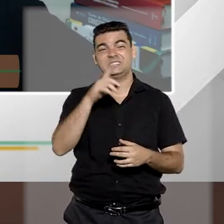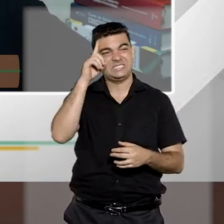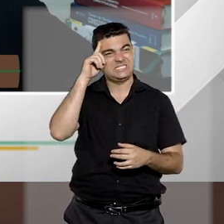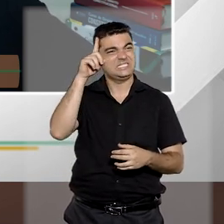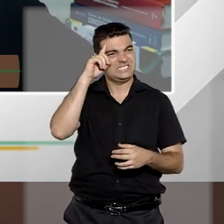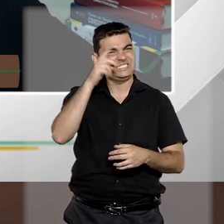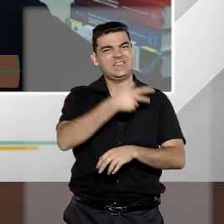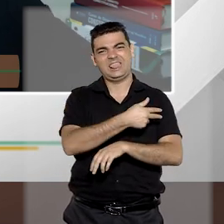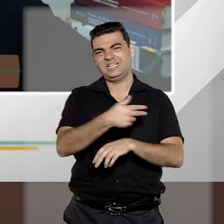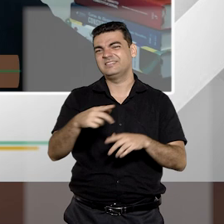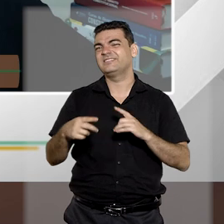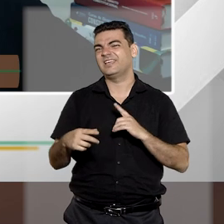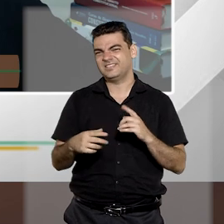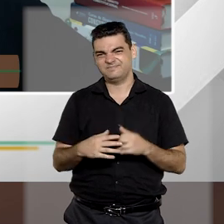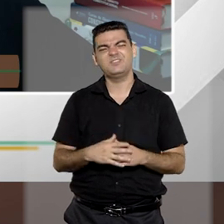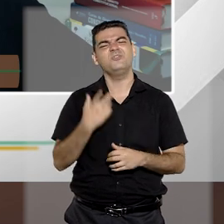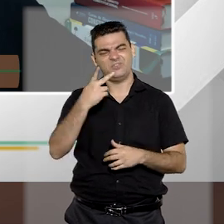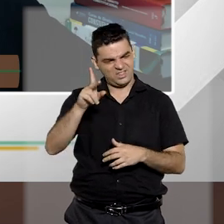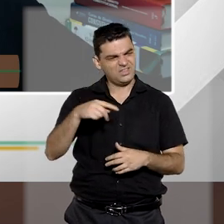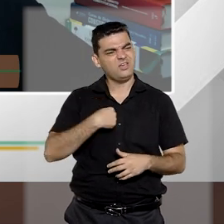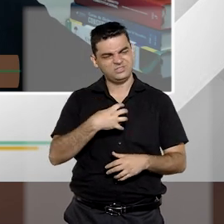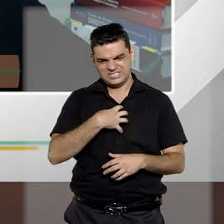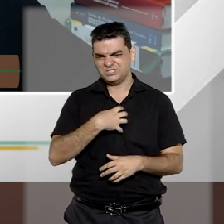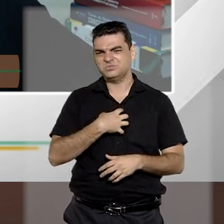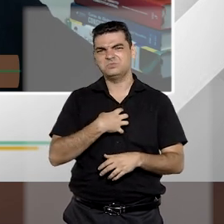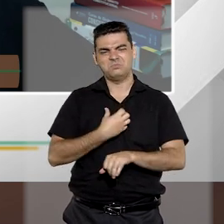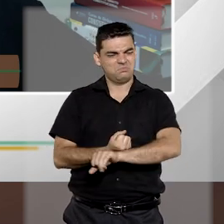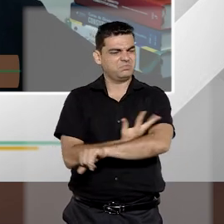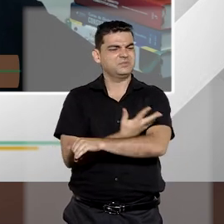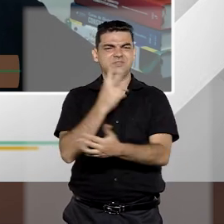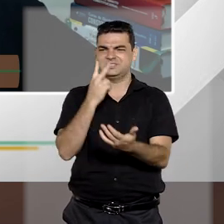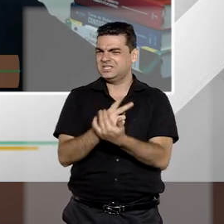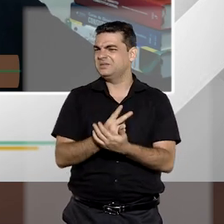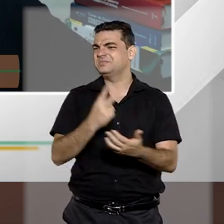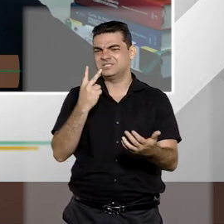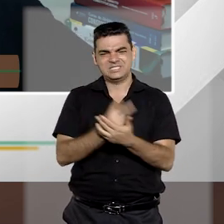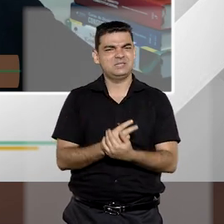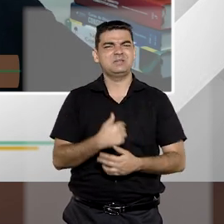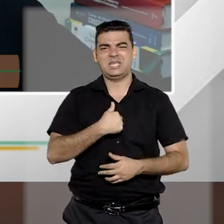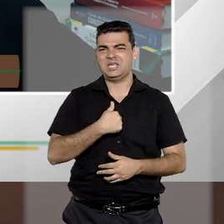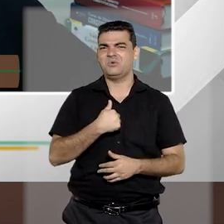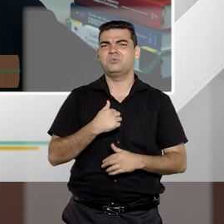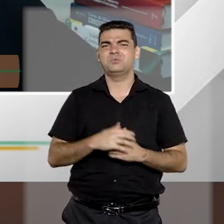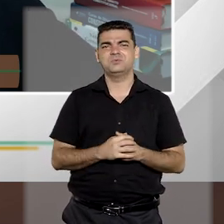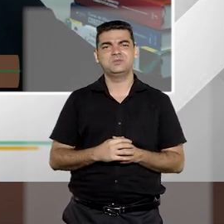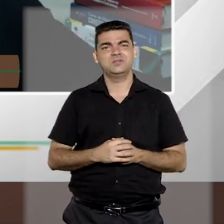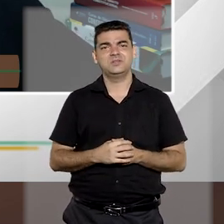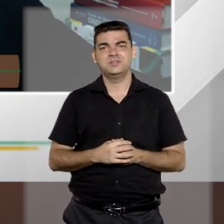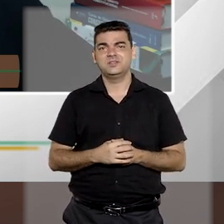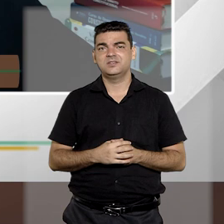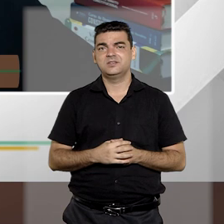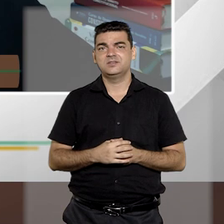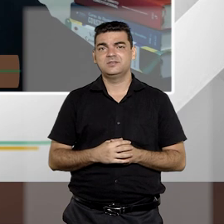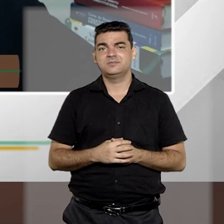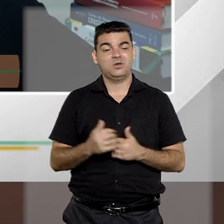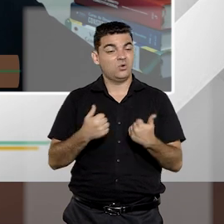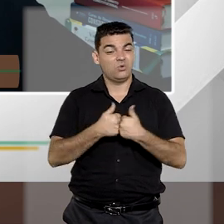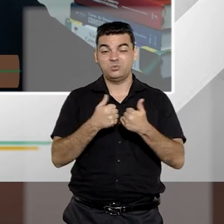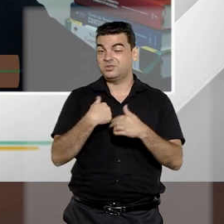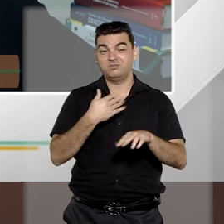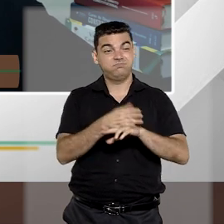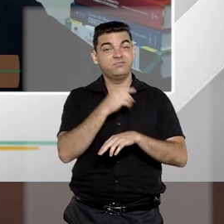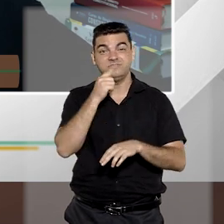que é canto desse Brasil, né? Falo com propriedade. Eu já fui vítima de falta de acessibilidade em transporte público, né?